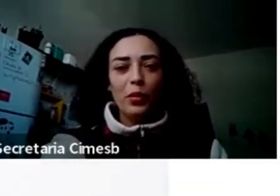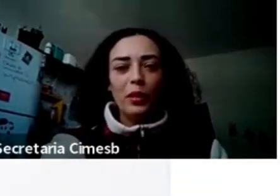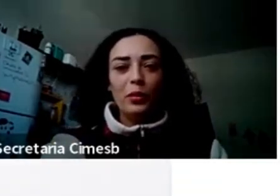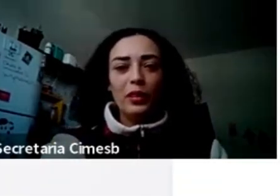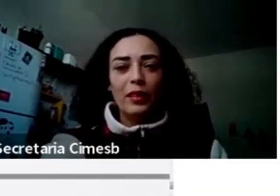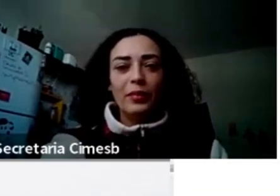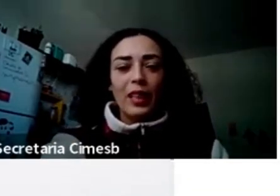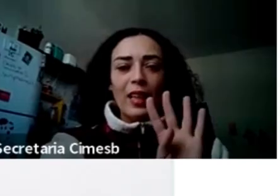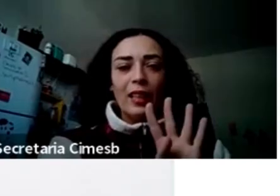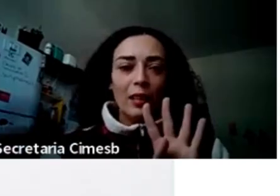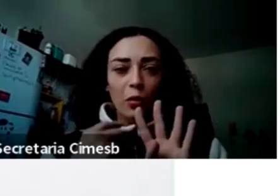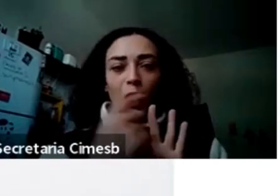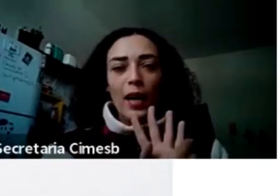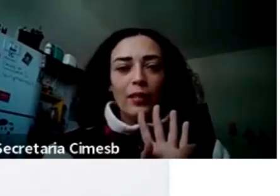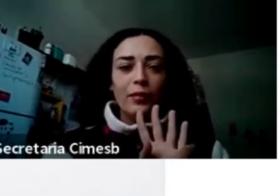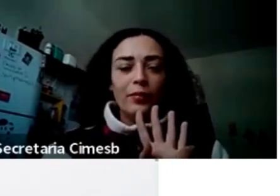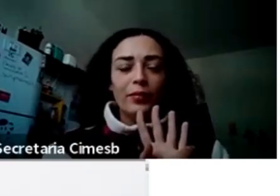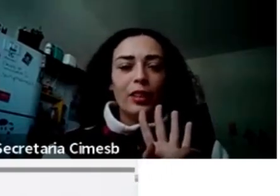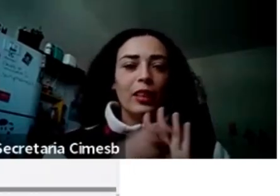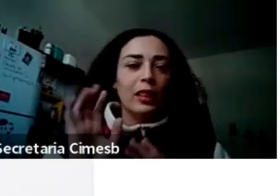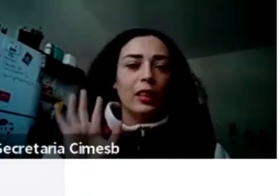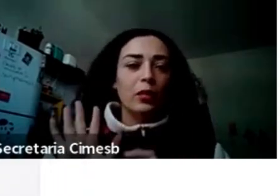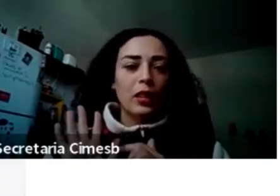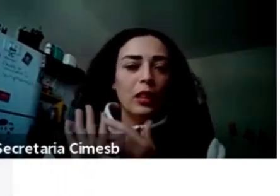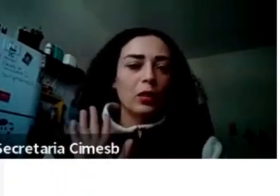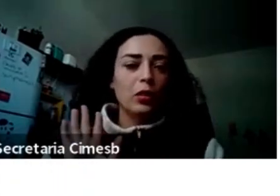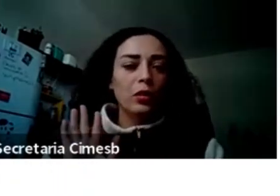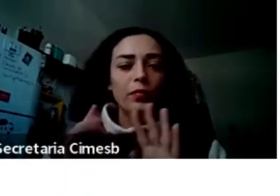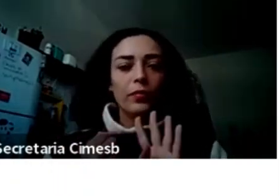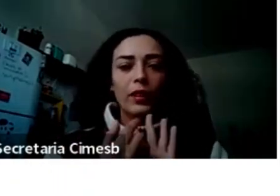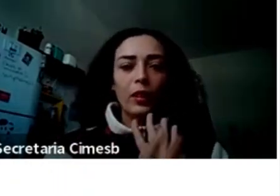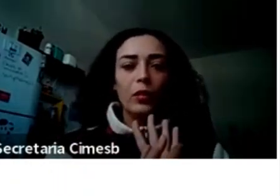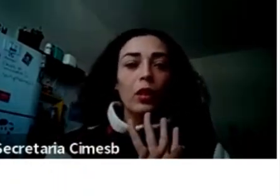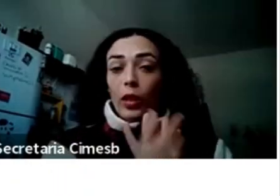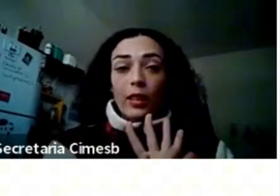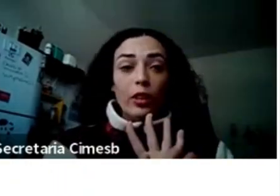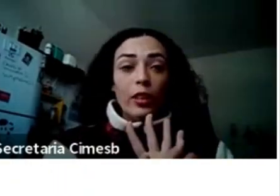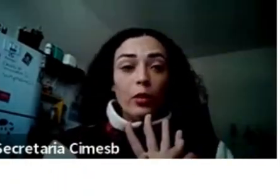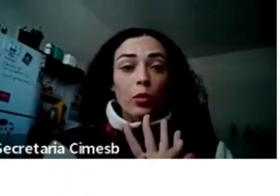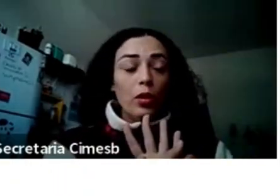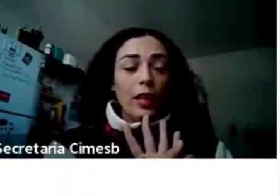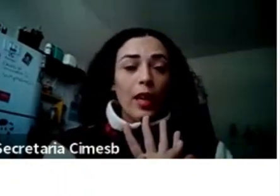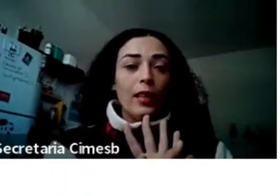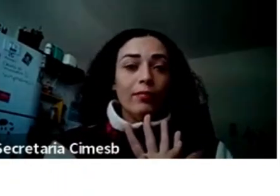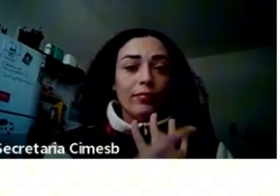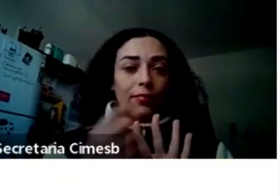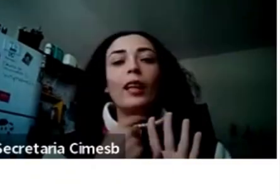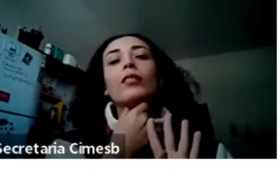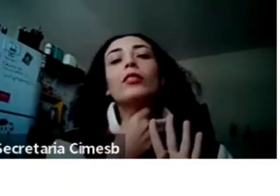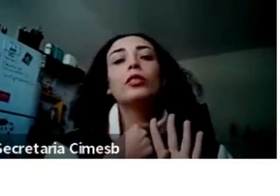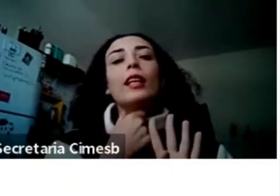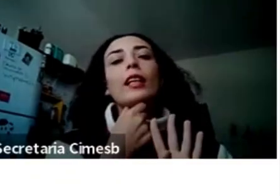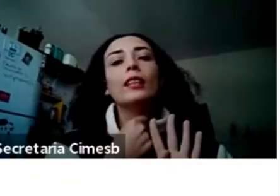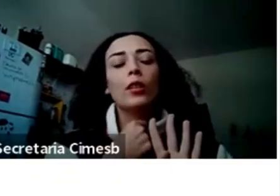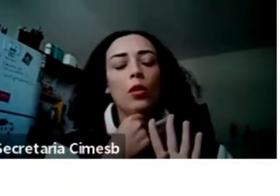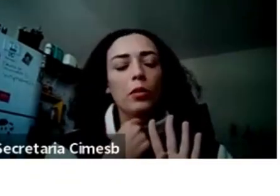que a pessoa surda tem? Ela tem os 4. A gente aqui tem os 5. Então, o restante está tudo ok. Né?